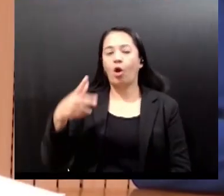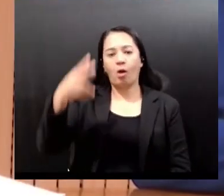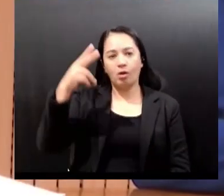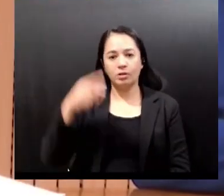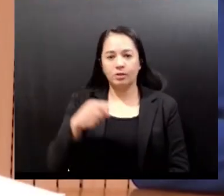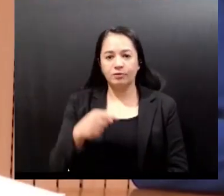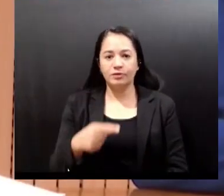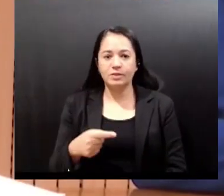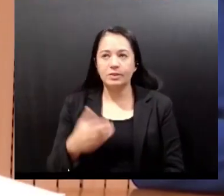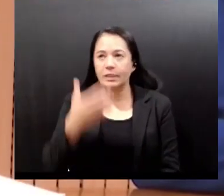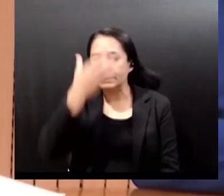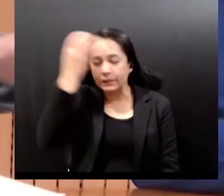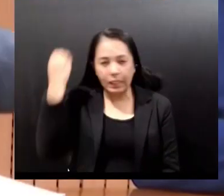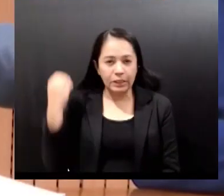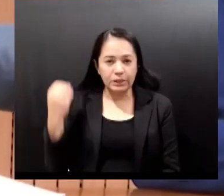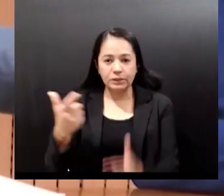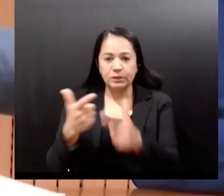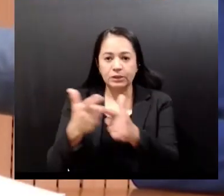sua conta